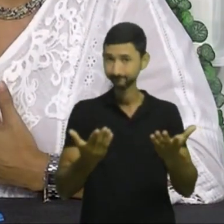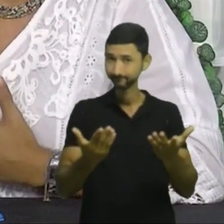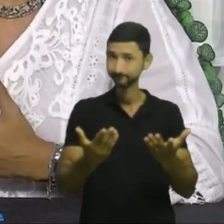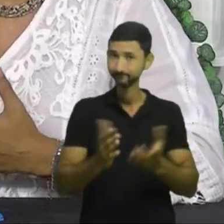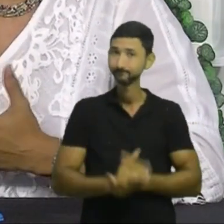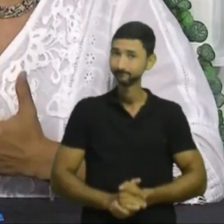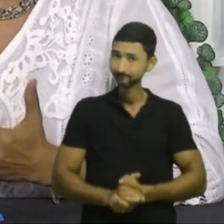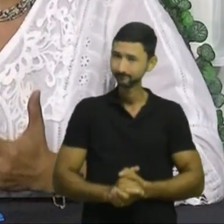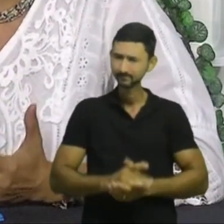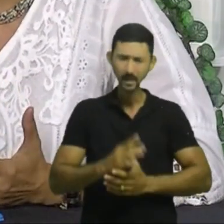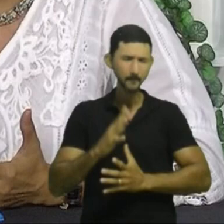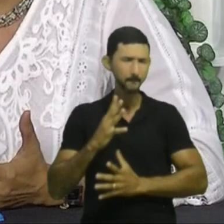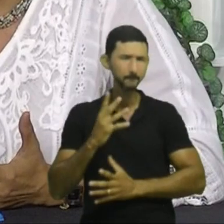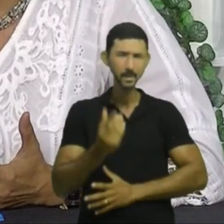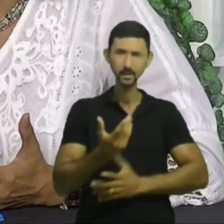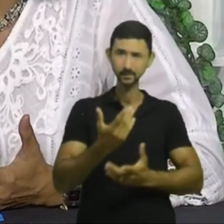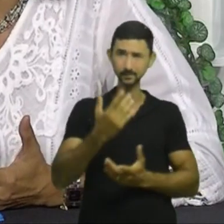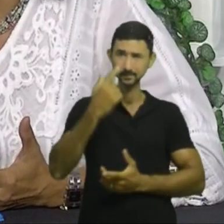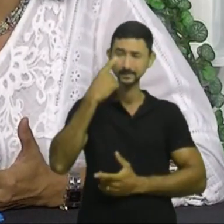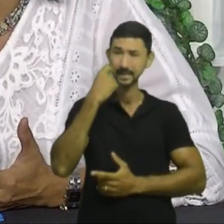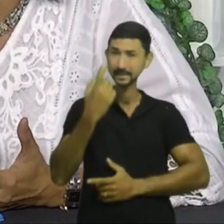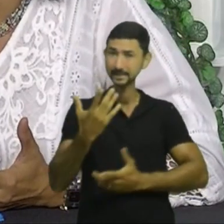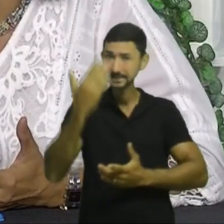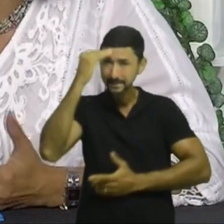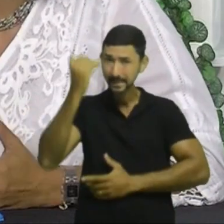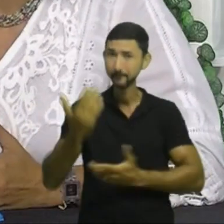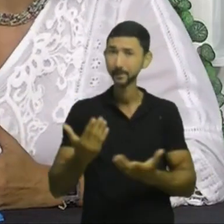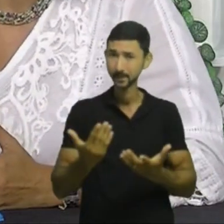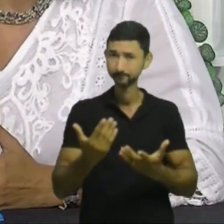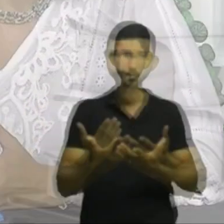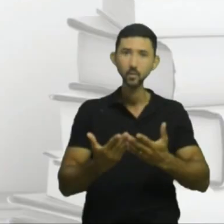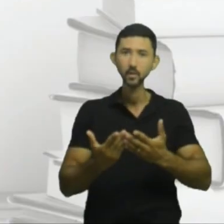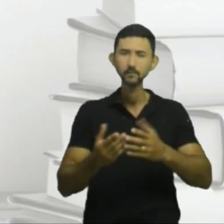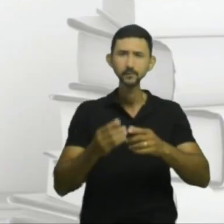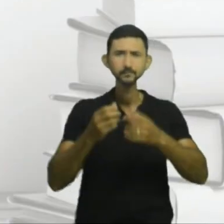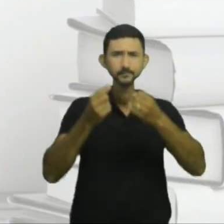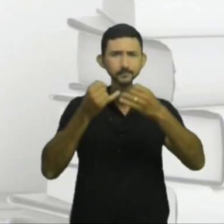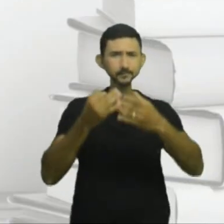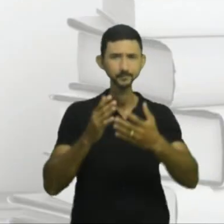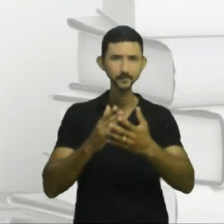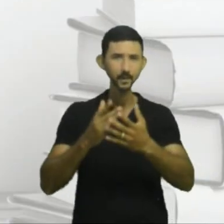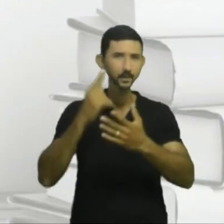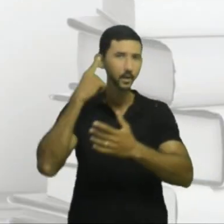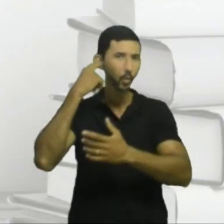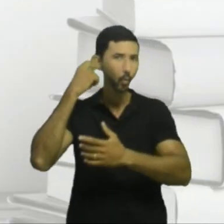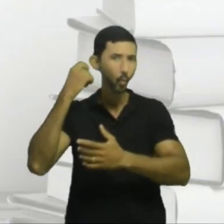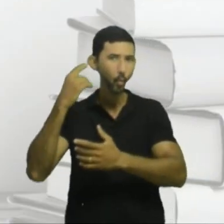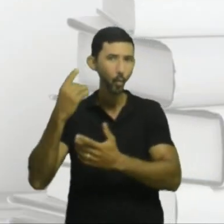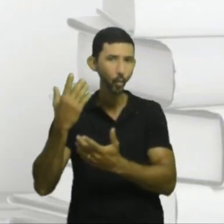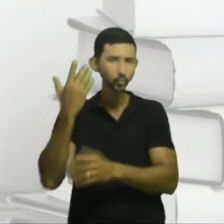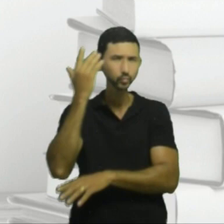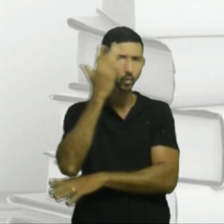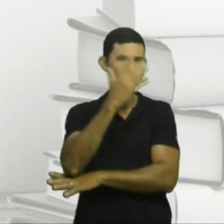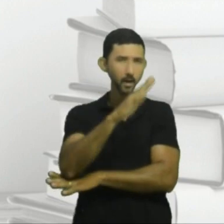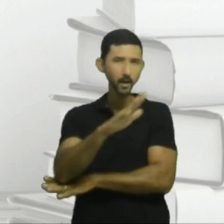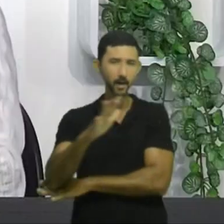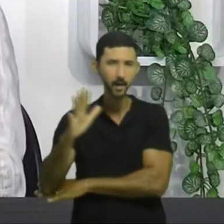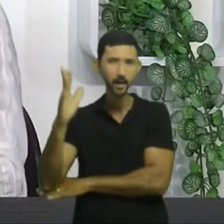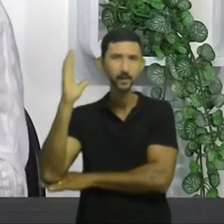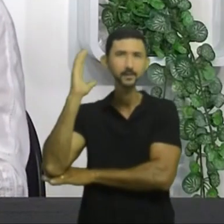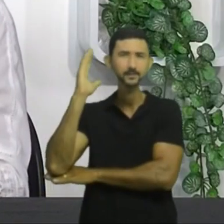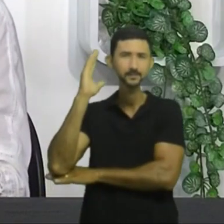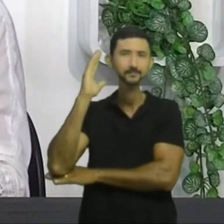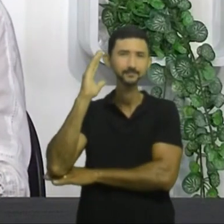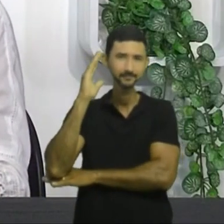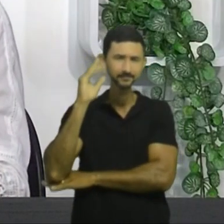acho muito interessante a gente poder saber disso. Os sons naturais, eles são